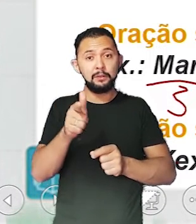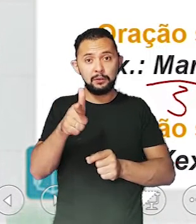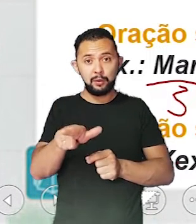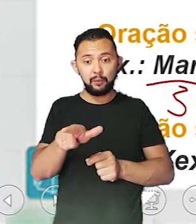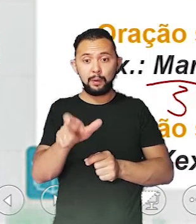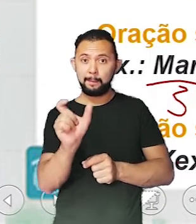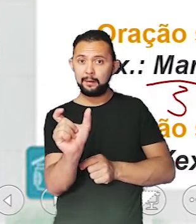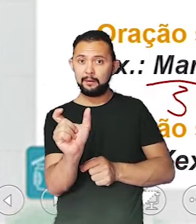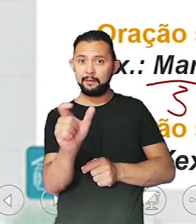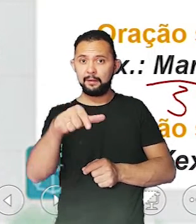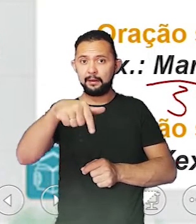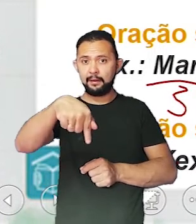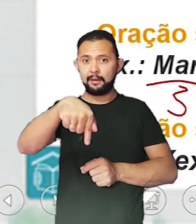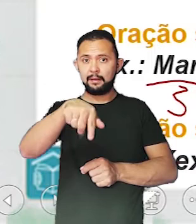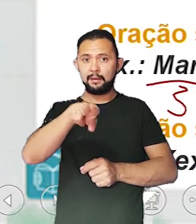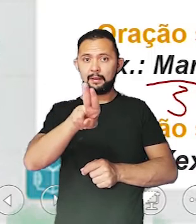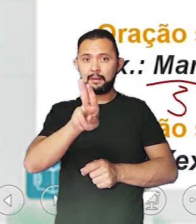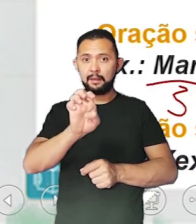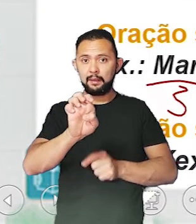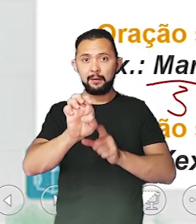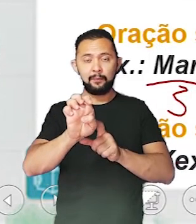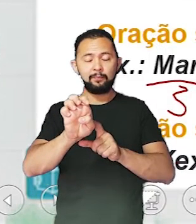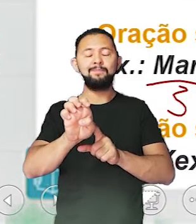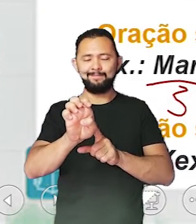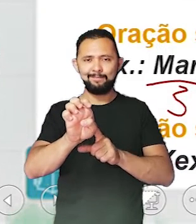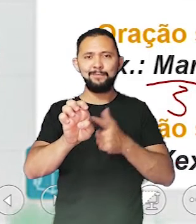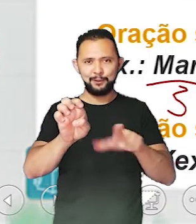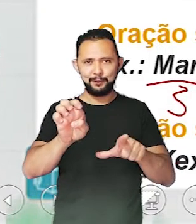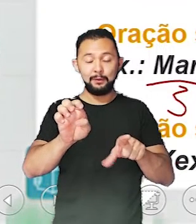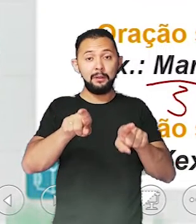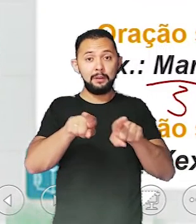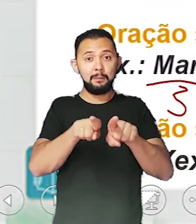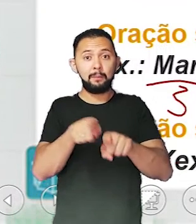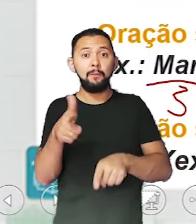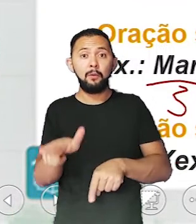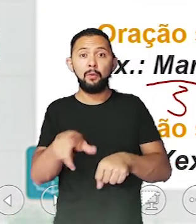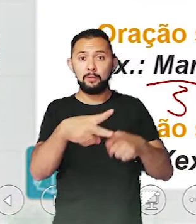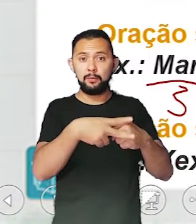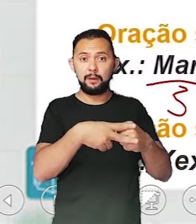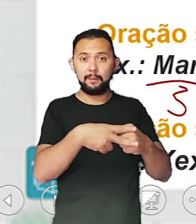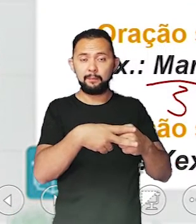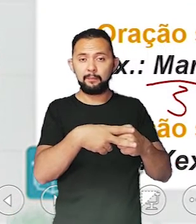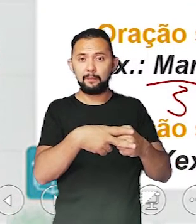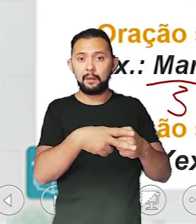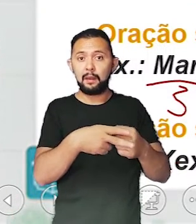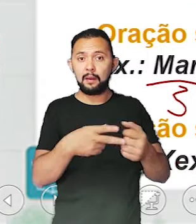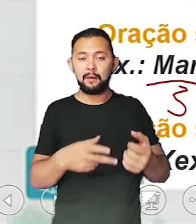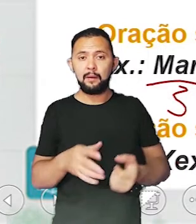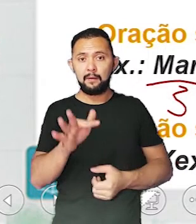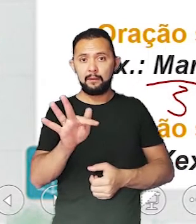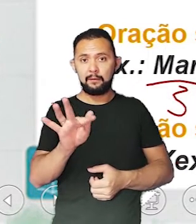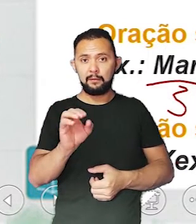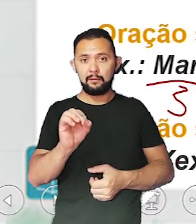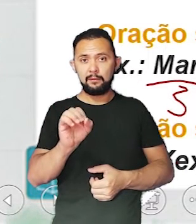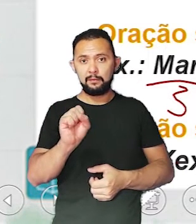novo, certo? E temos o outro verbo aqui, ó, certo? Fosse, ok? Então, Chechênia tinha um sonho.